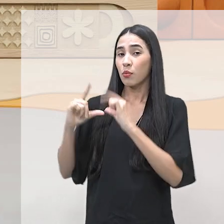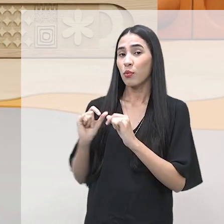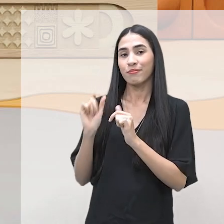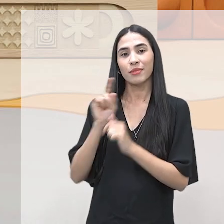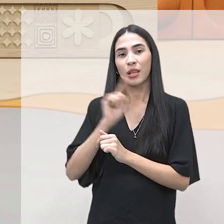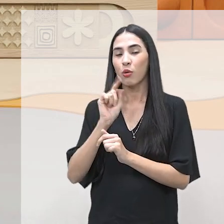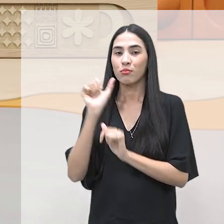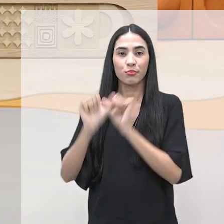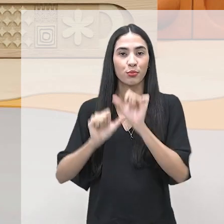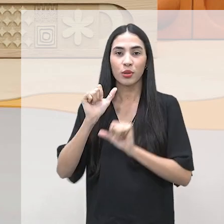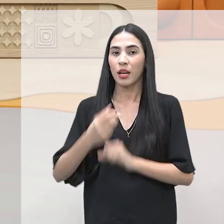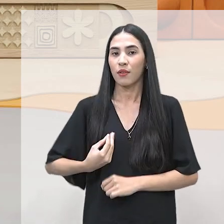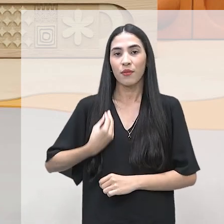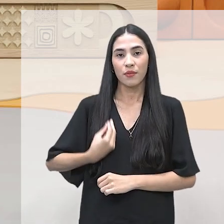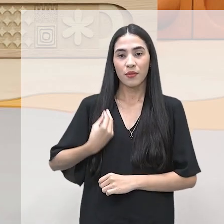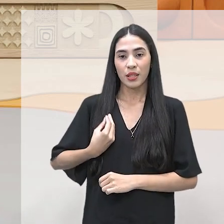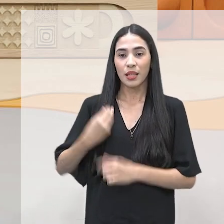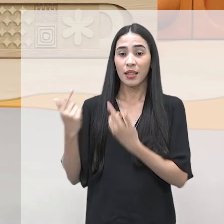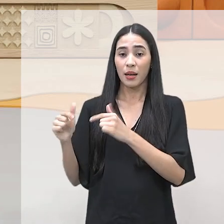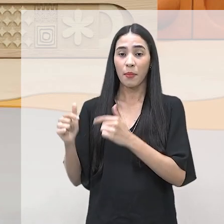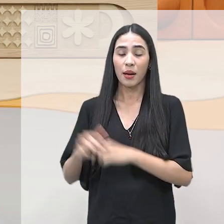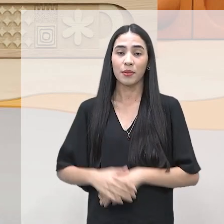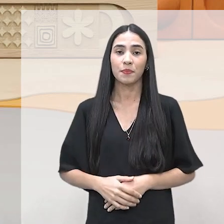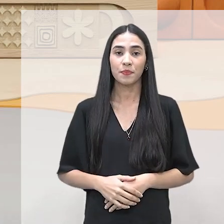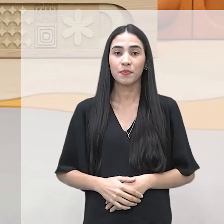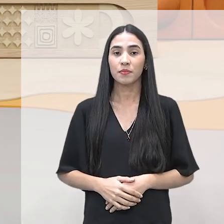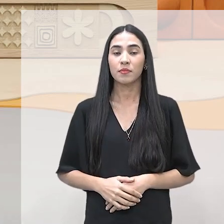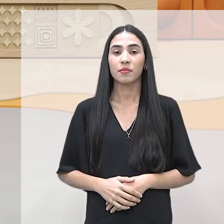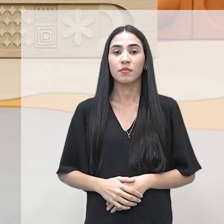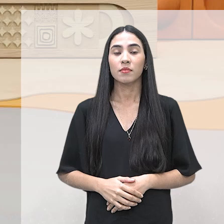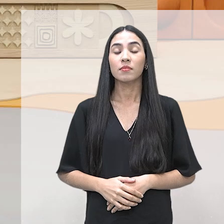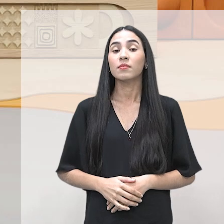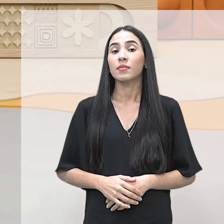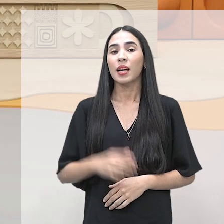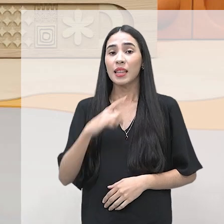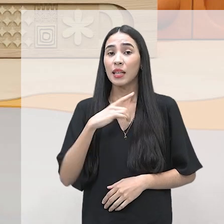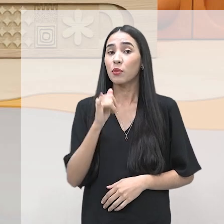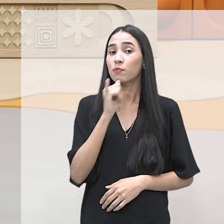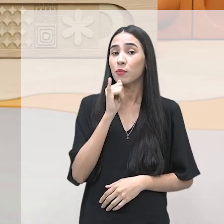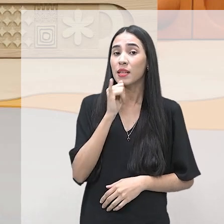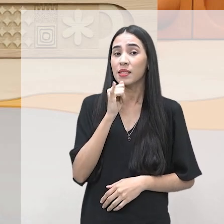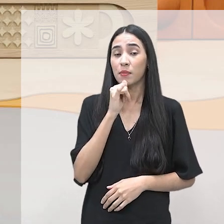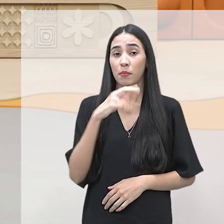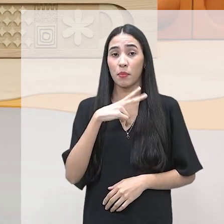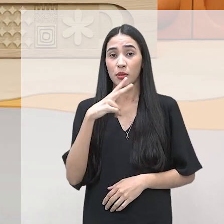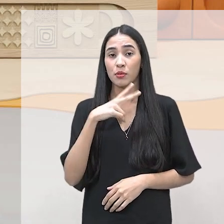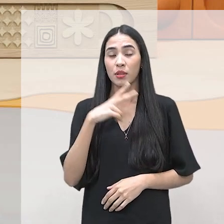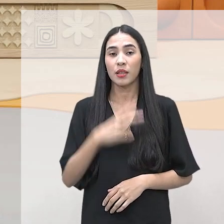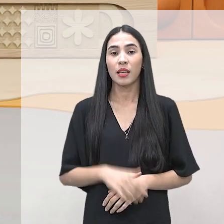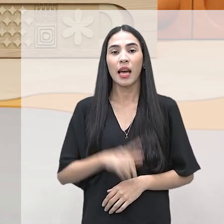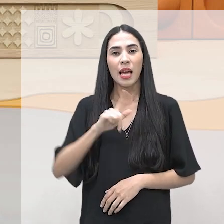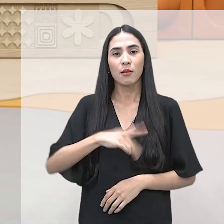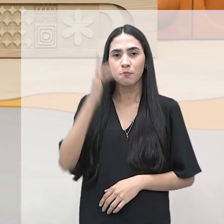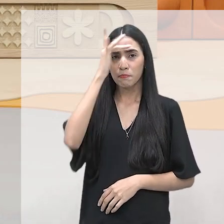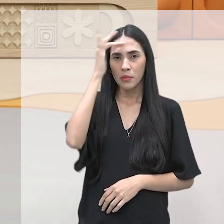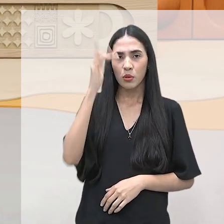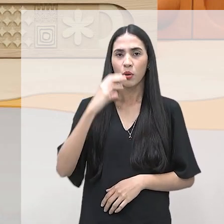condição de vida. Professor, vamos ter um caso em particular, que é o caso de um cortiço